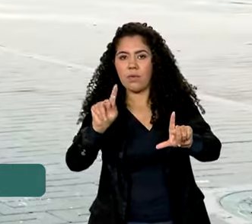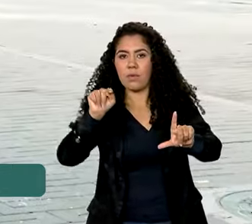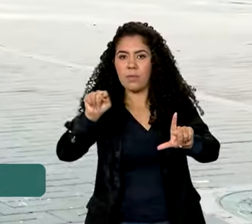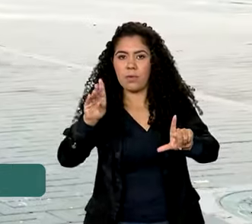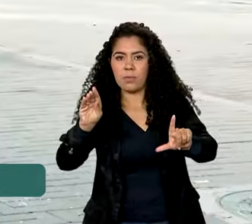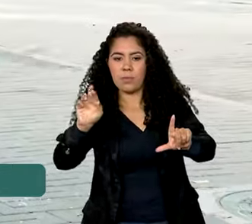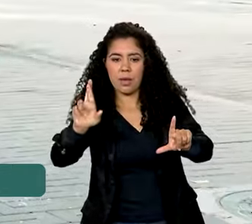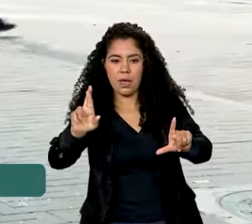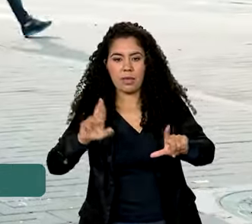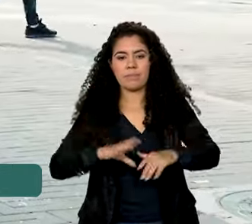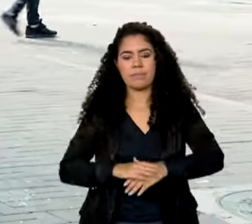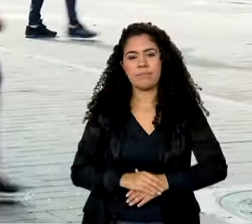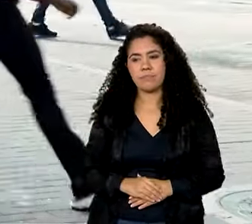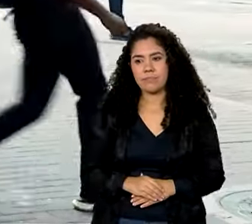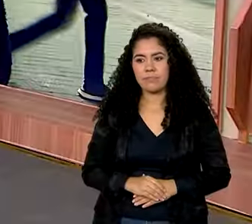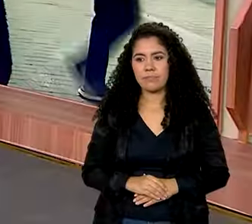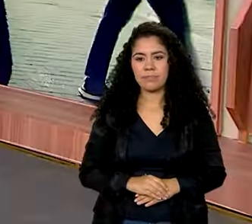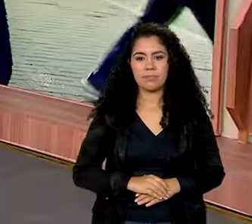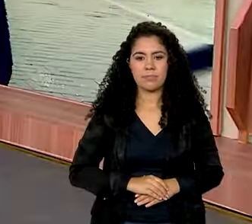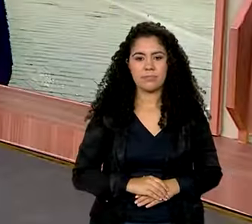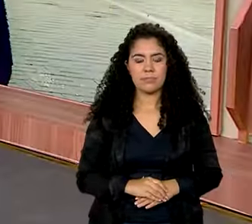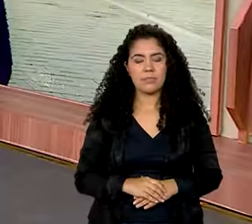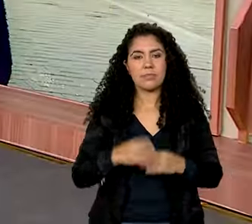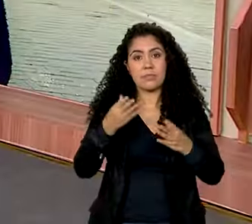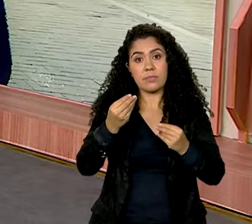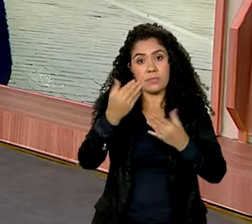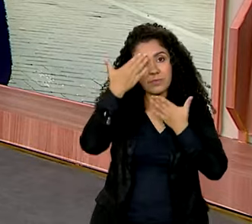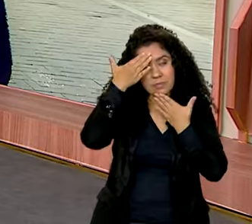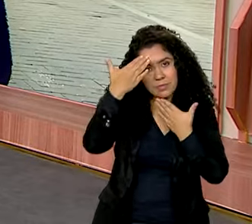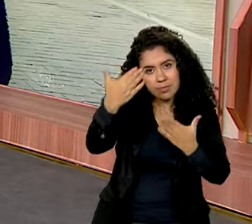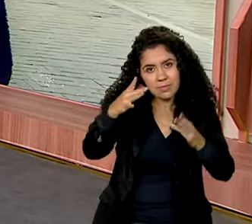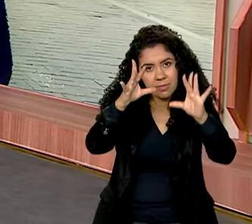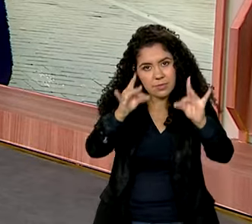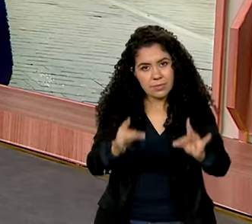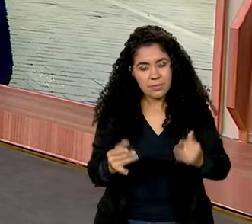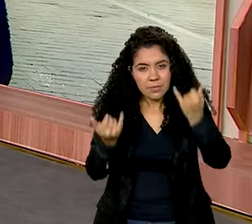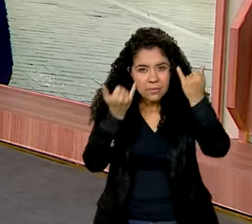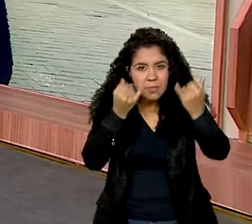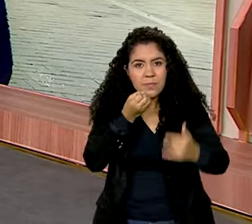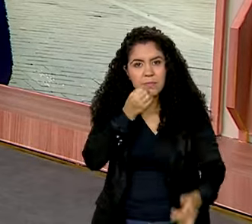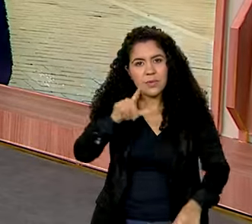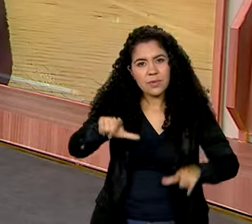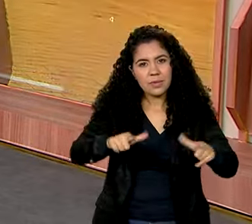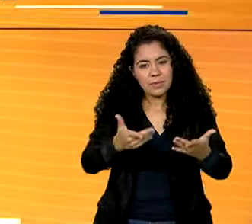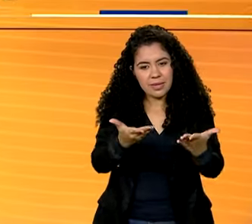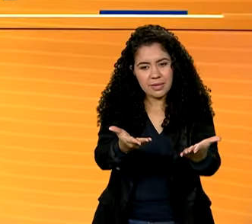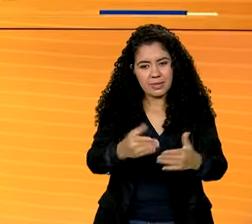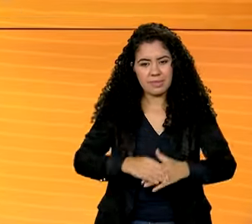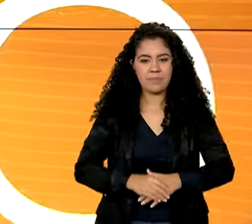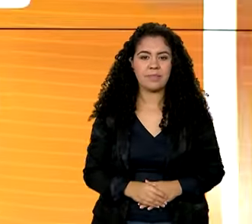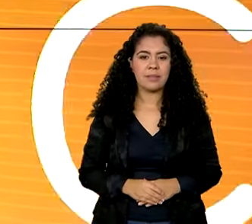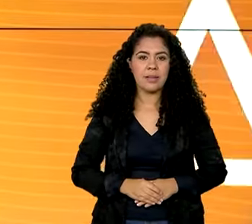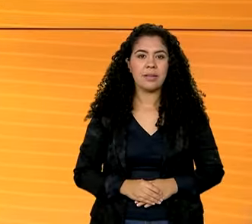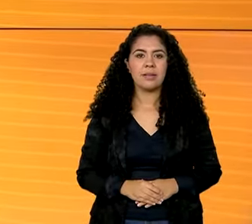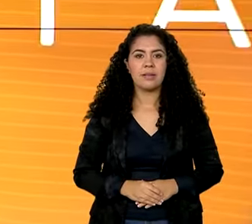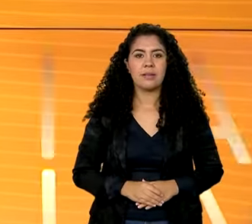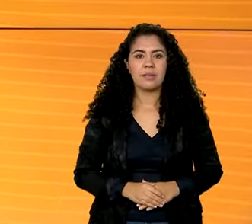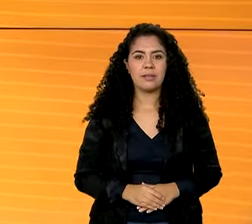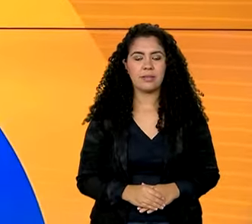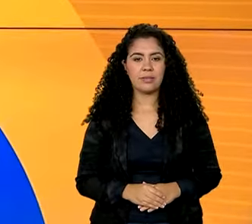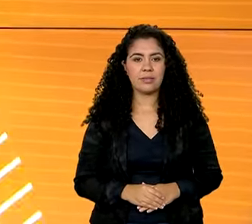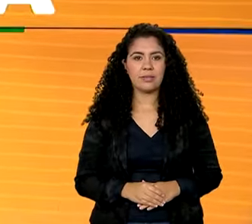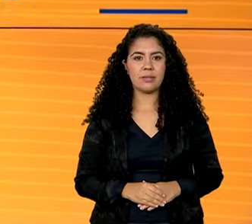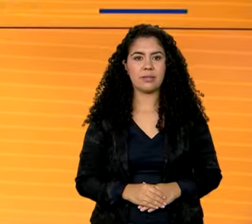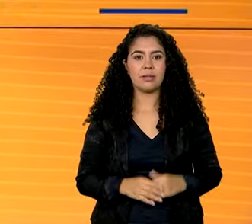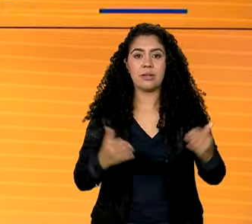ans.gov.br. Vanessa, volto com você. Ok, Flávio, obrigada pelas informações, bom trabalho para você. E a gente